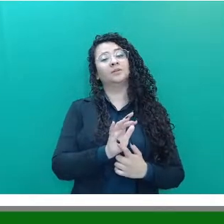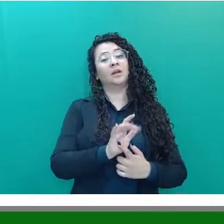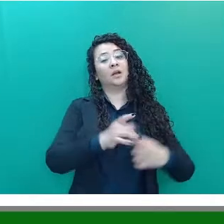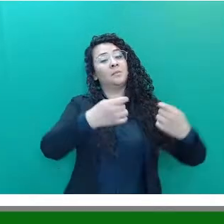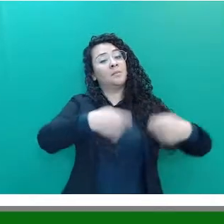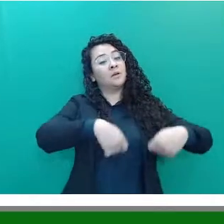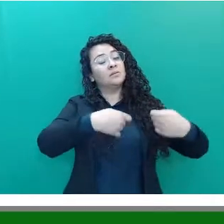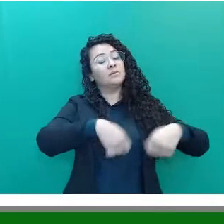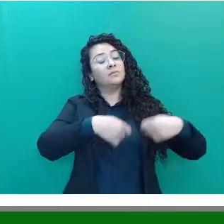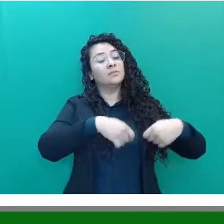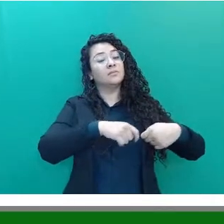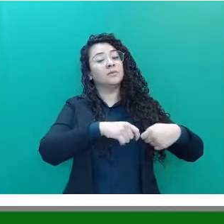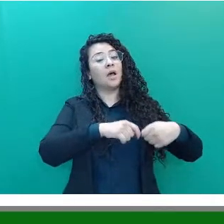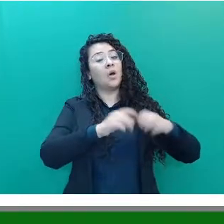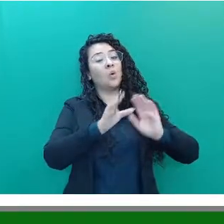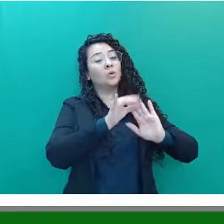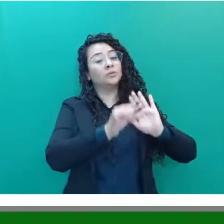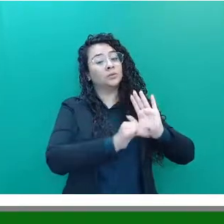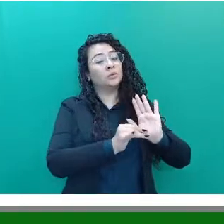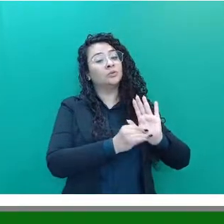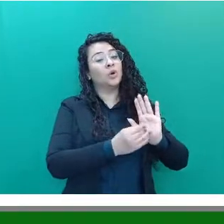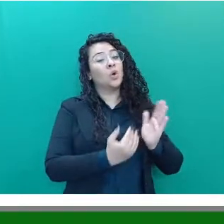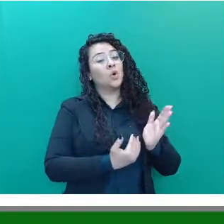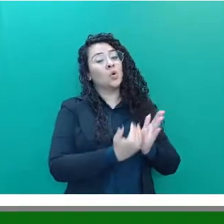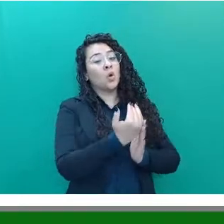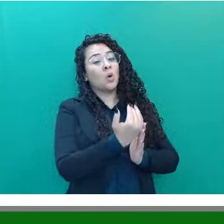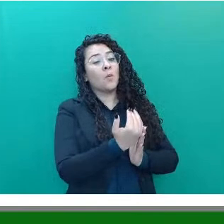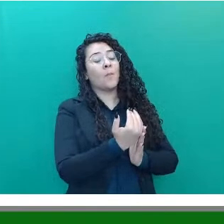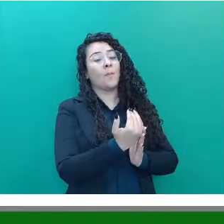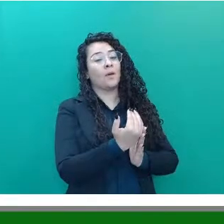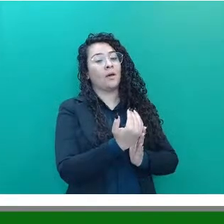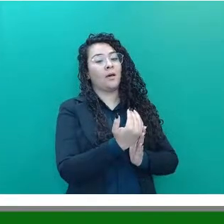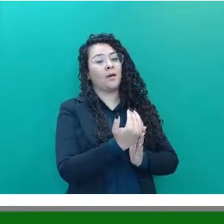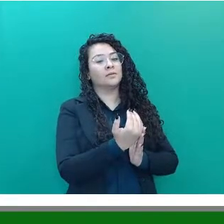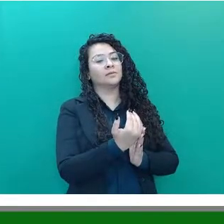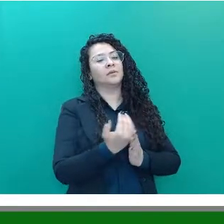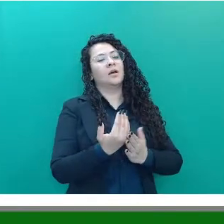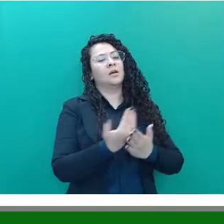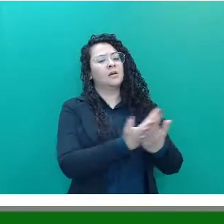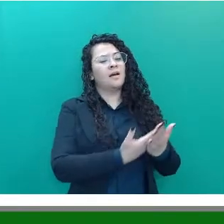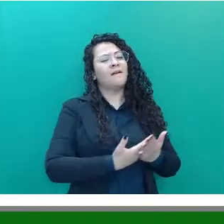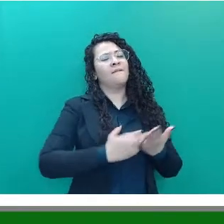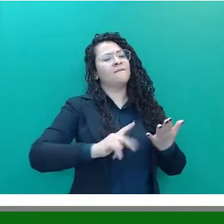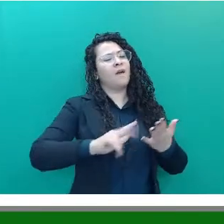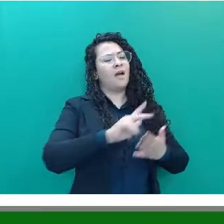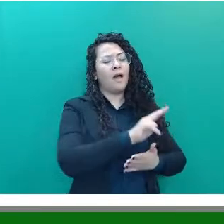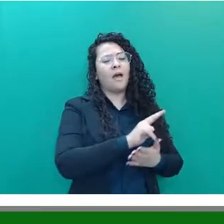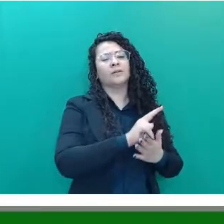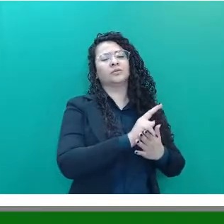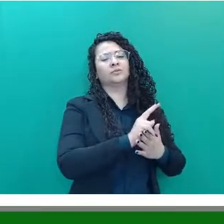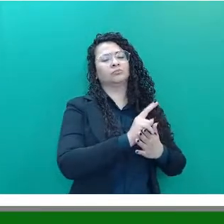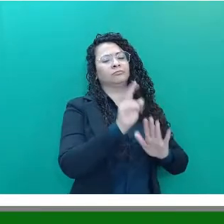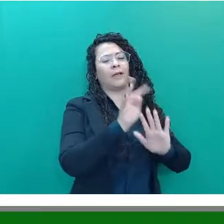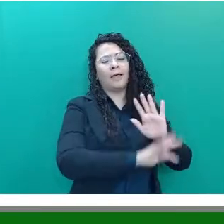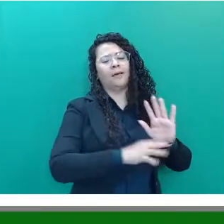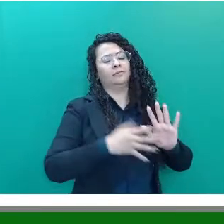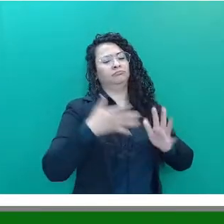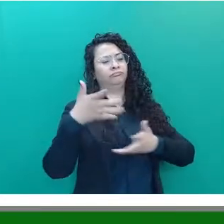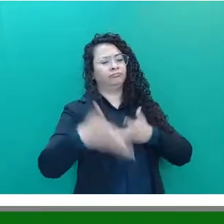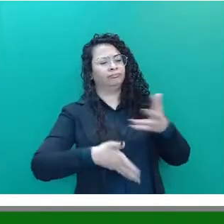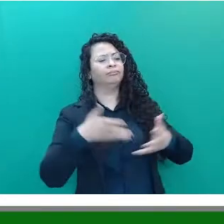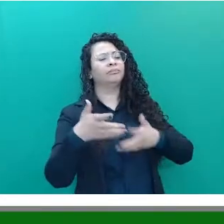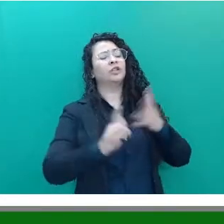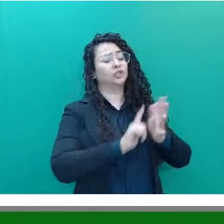esse conteúdo seja iniciado pelo estudo dos diferentes tipos de gêneros textuais, tanto em Libras quanto em